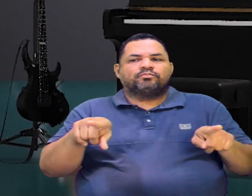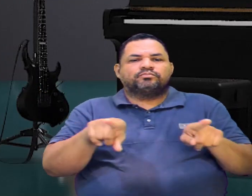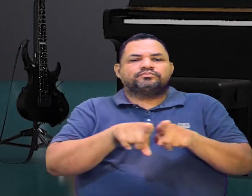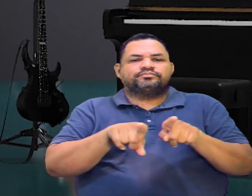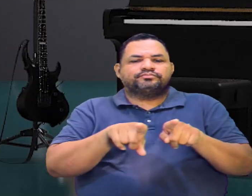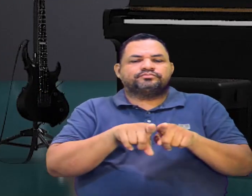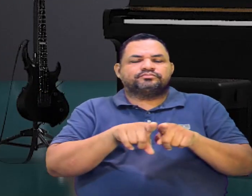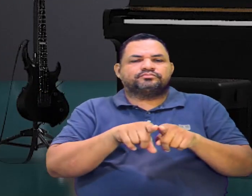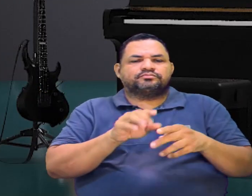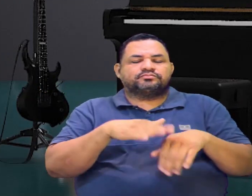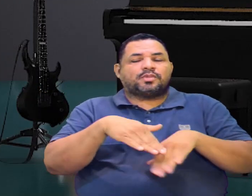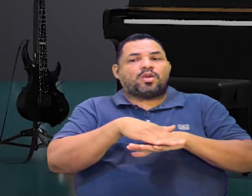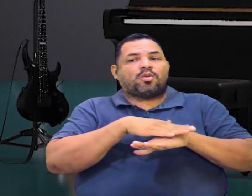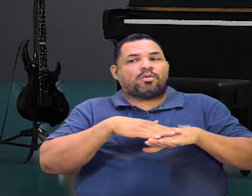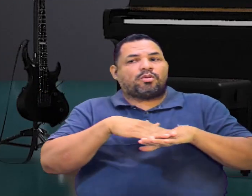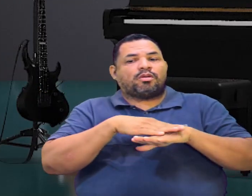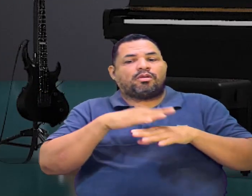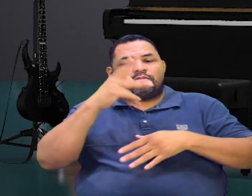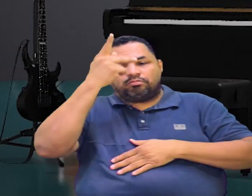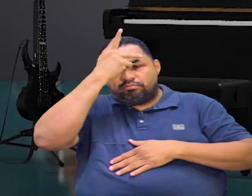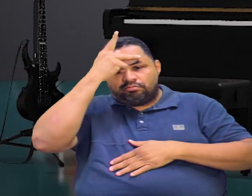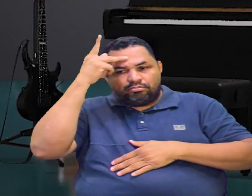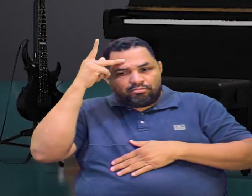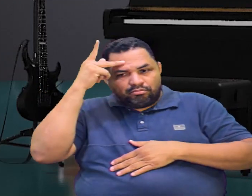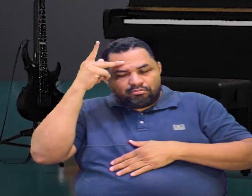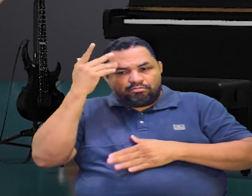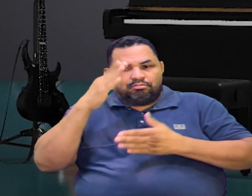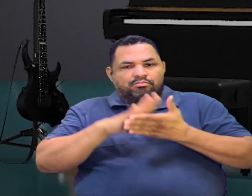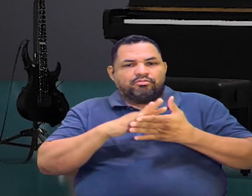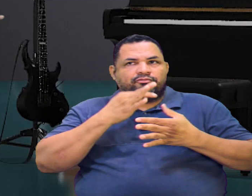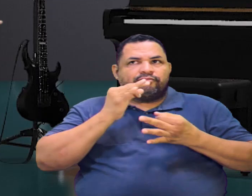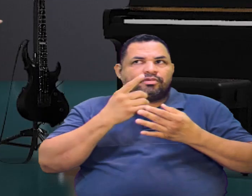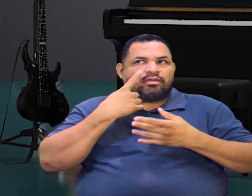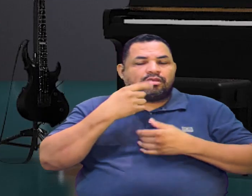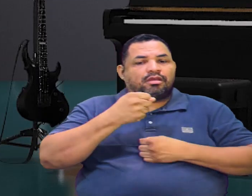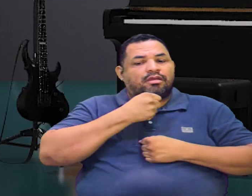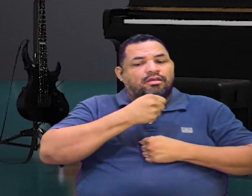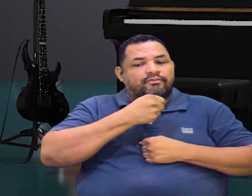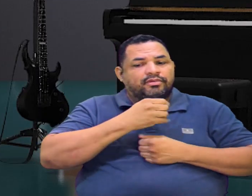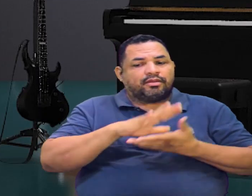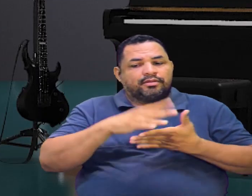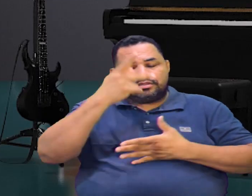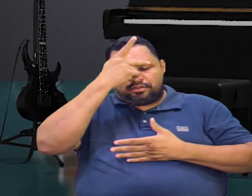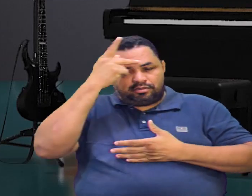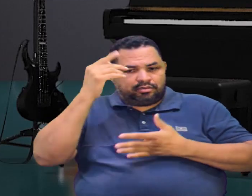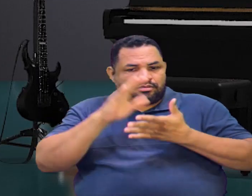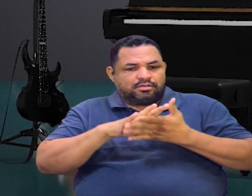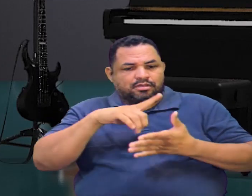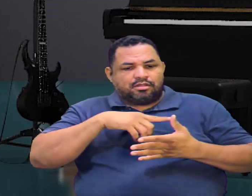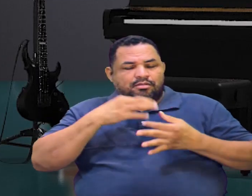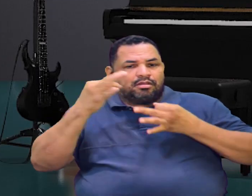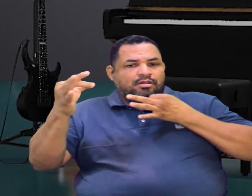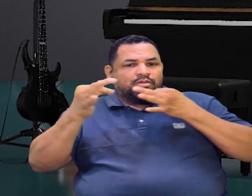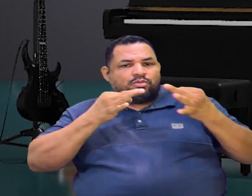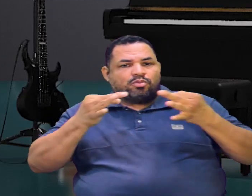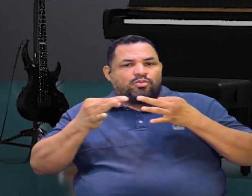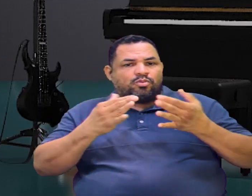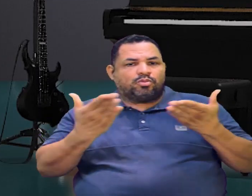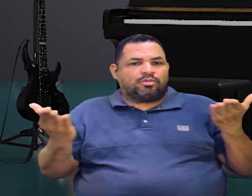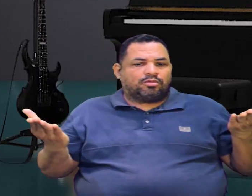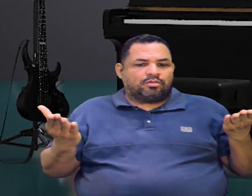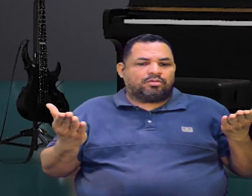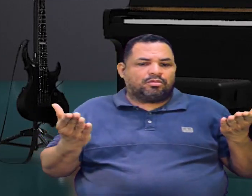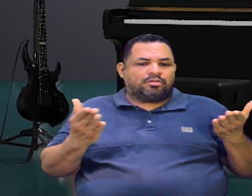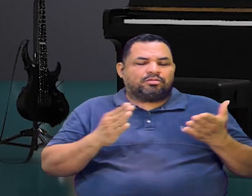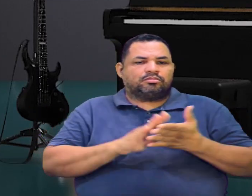também conversar com pessoas, entrevistar, ver a opinião de um artista, se ele foi prejudicado ou não pelas novas